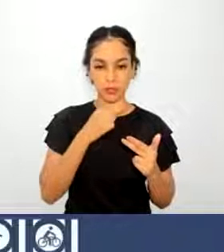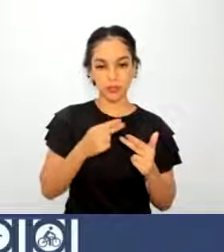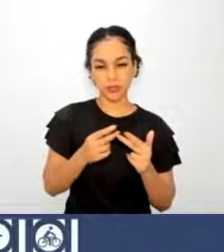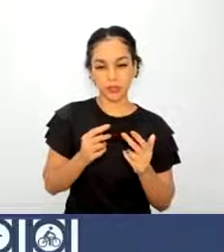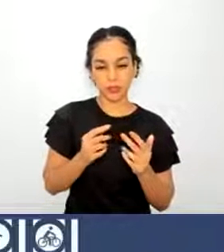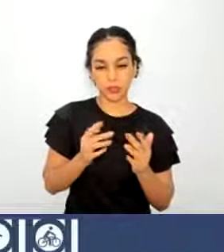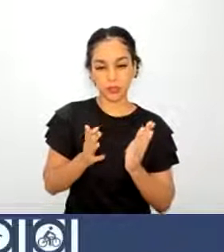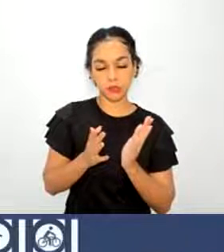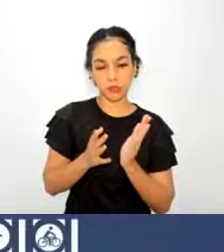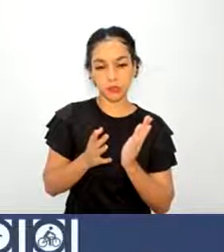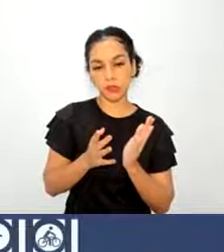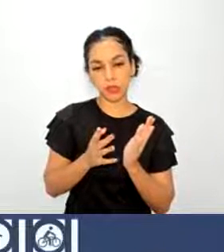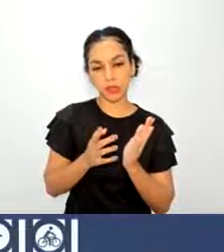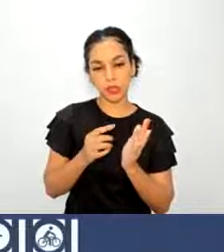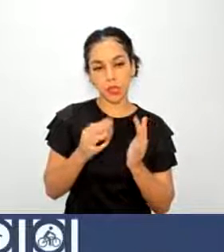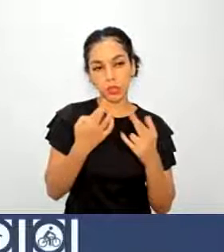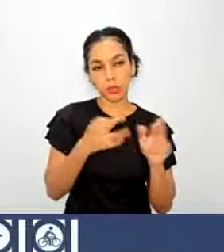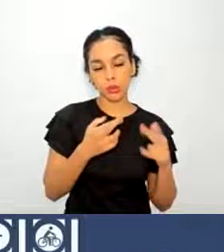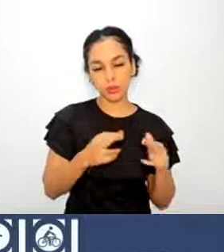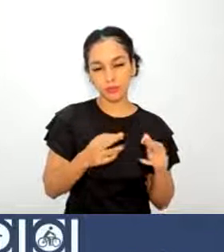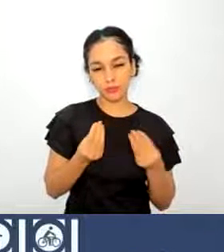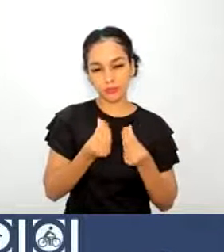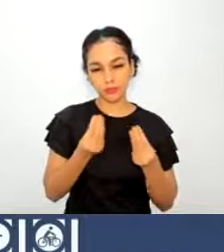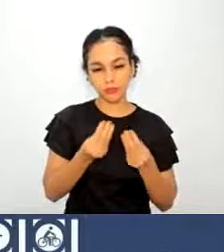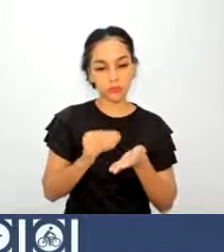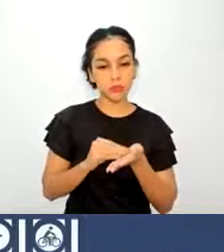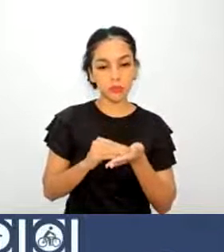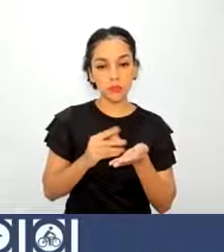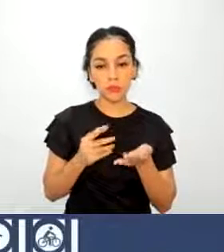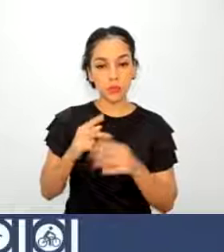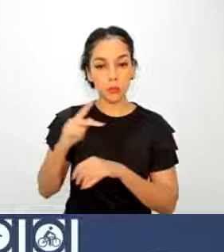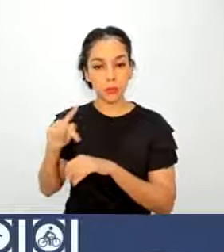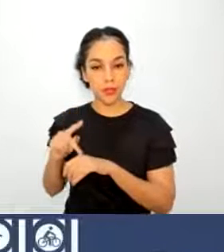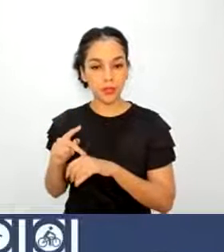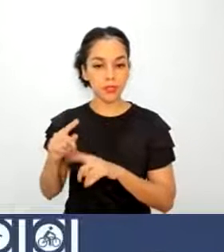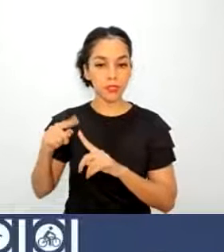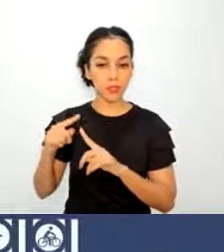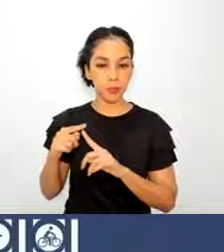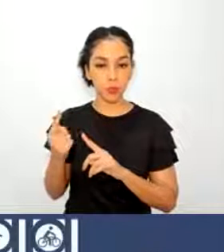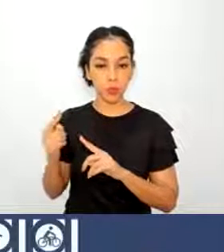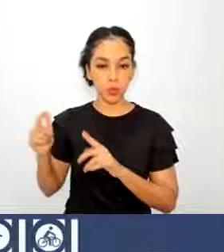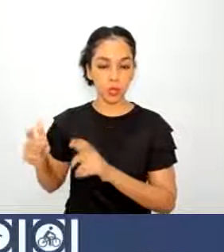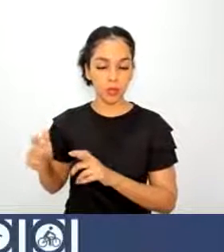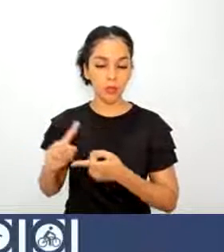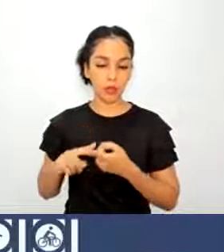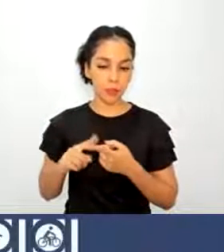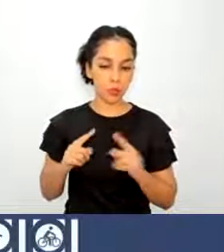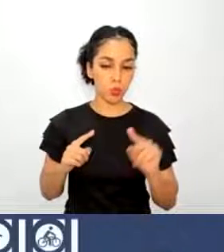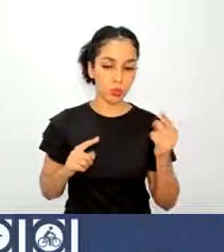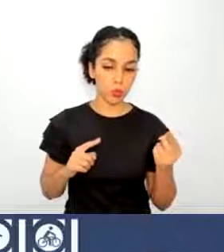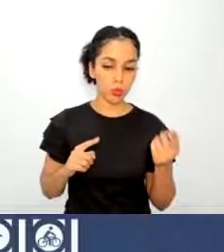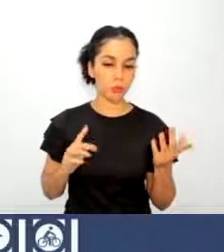né? As soluções são bastante genéricas, então, o tipo de praça que está num bairro está no outro. É isso, o